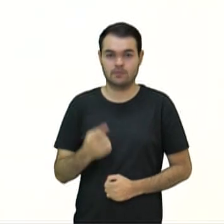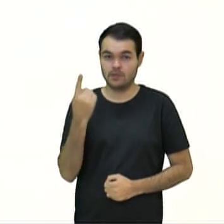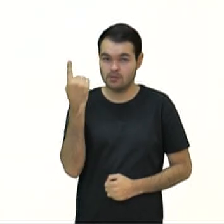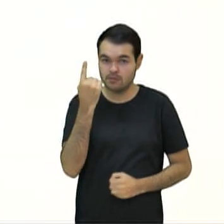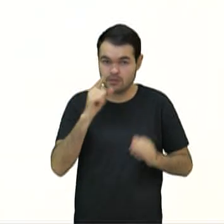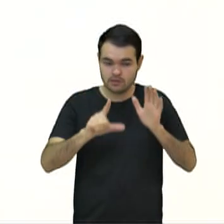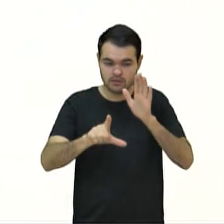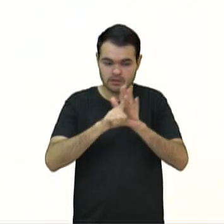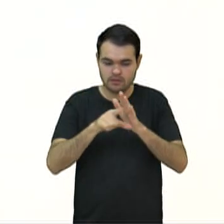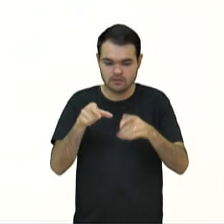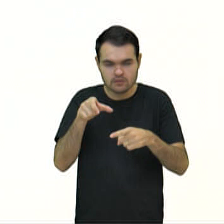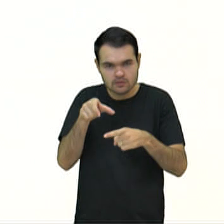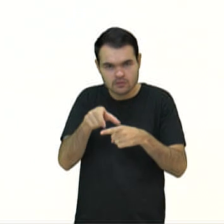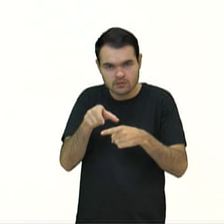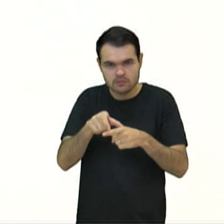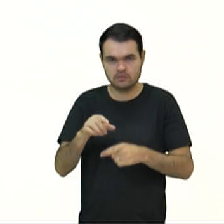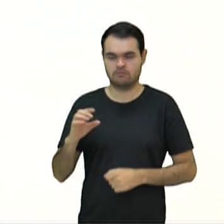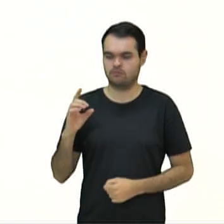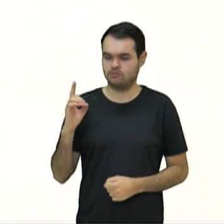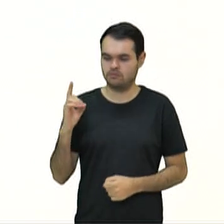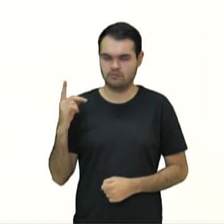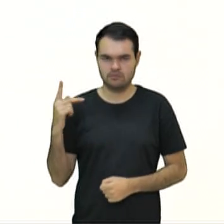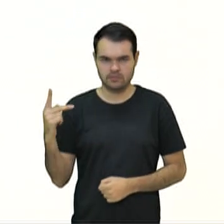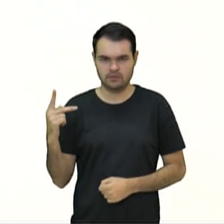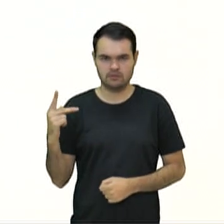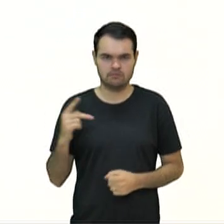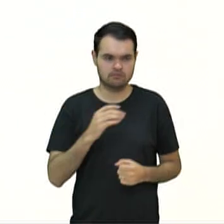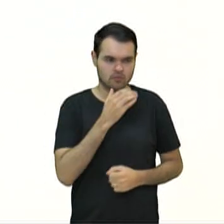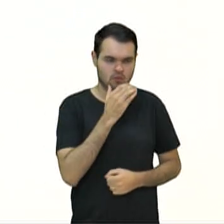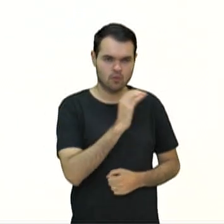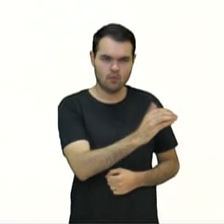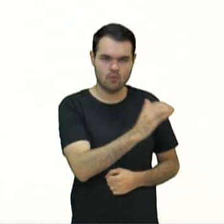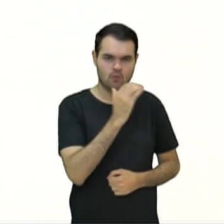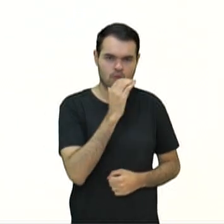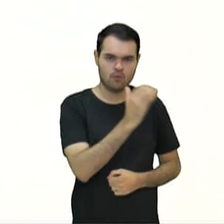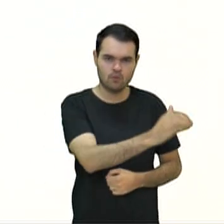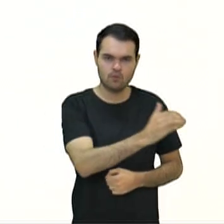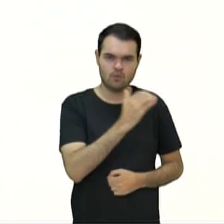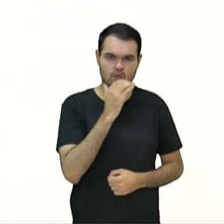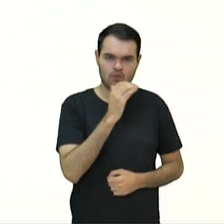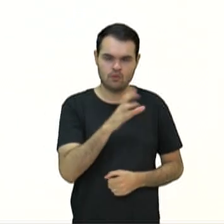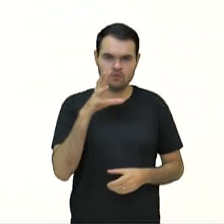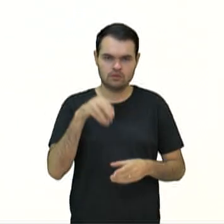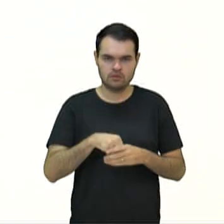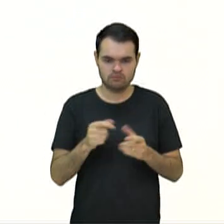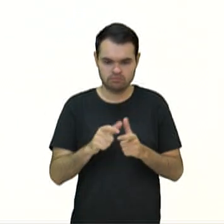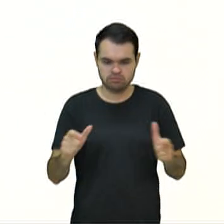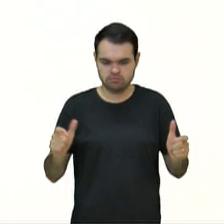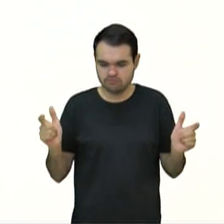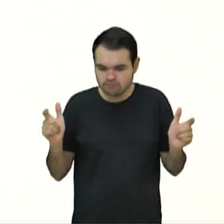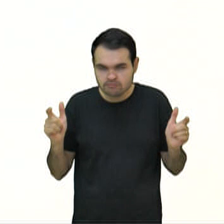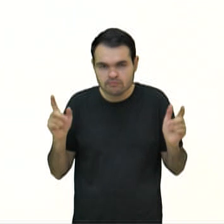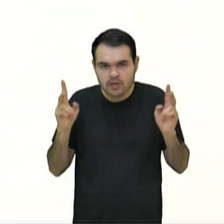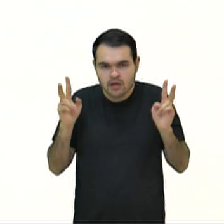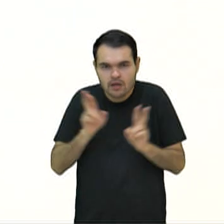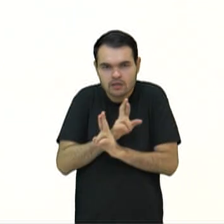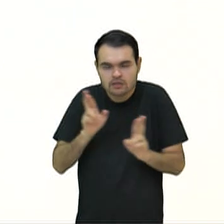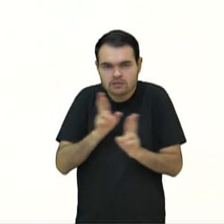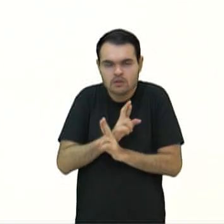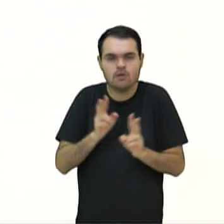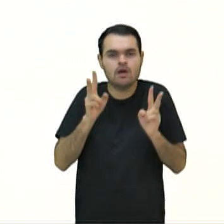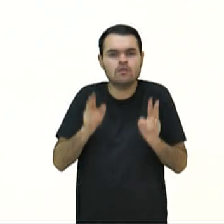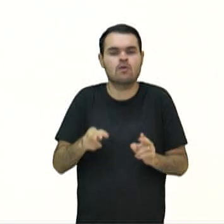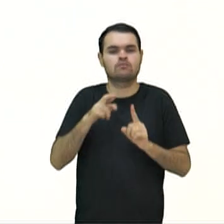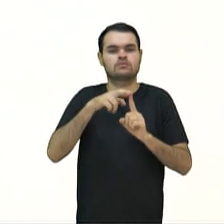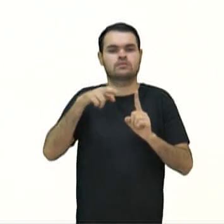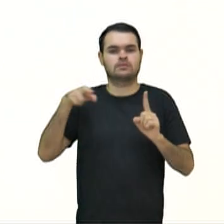que a razão entre a DDP e a corrente elétrica de um condutor é igual à resistência elétrica desse